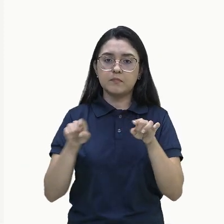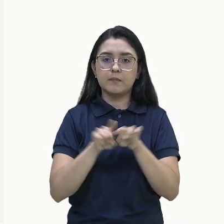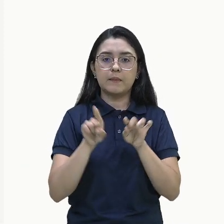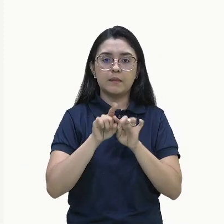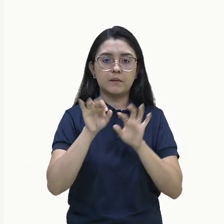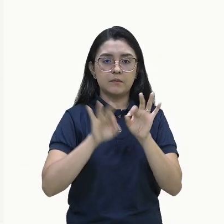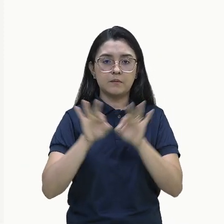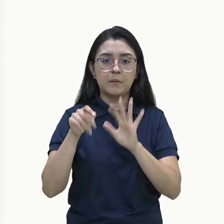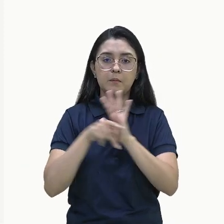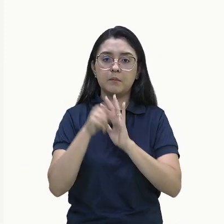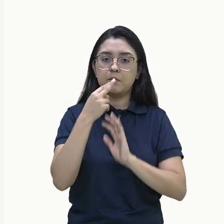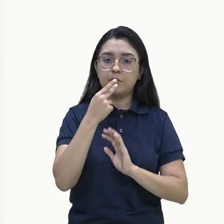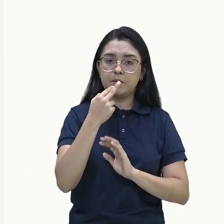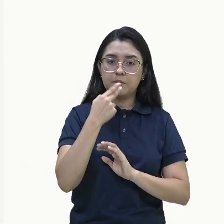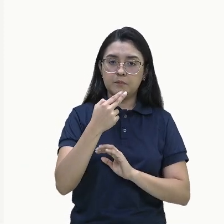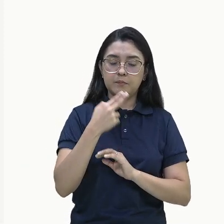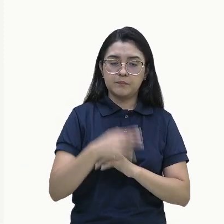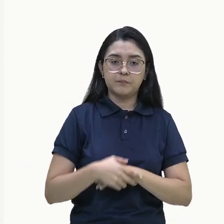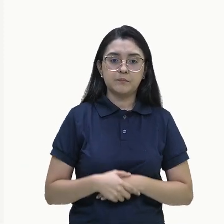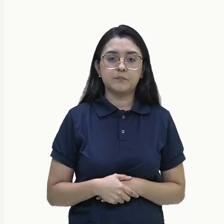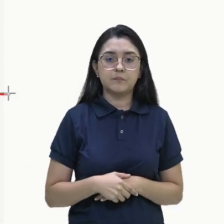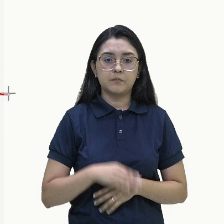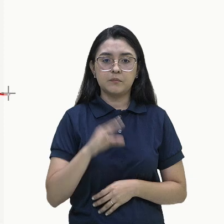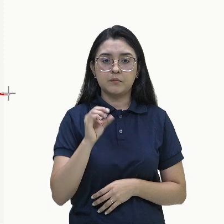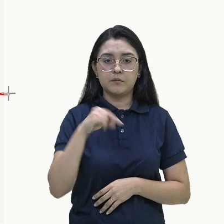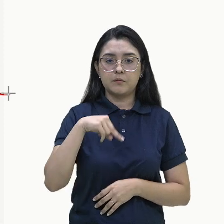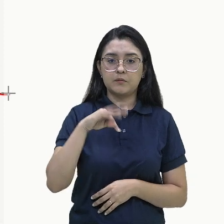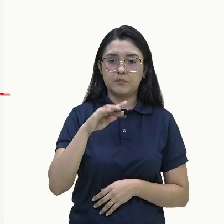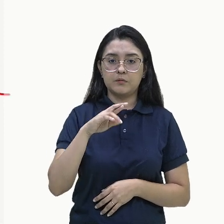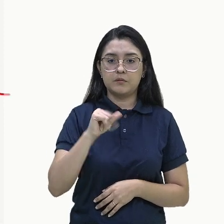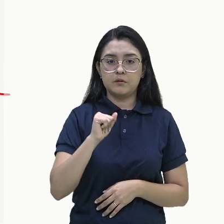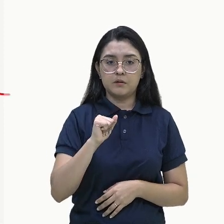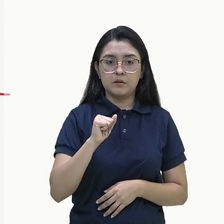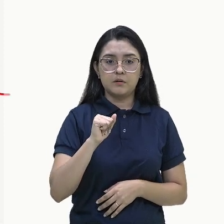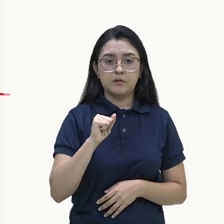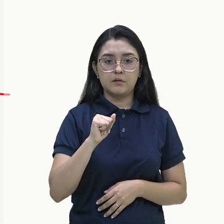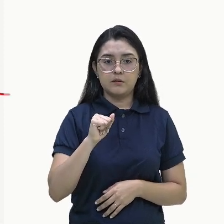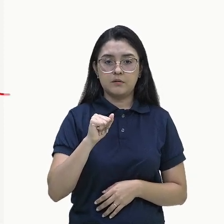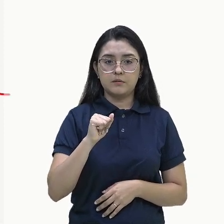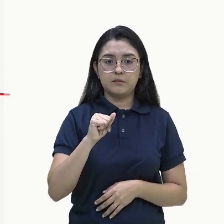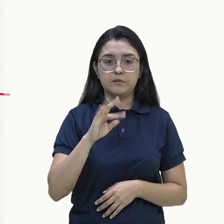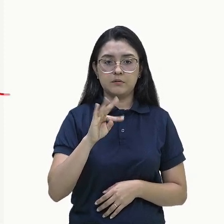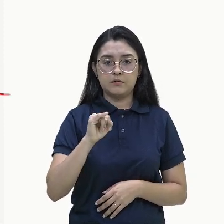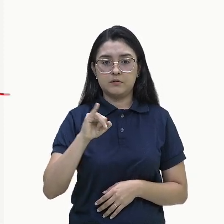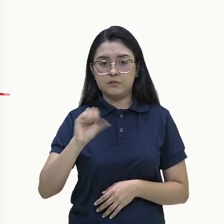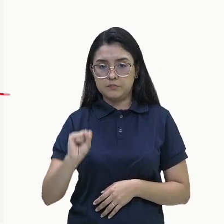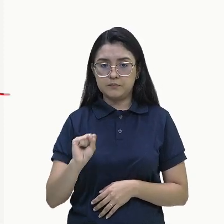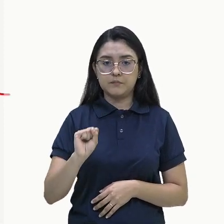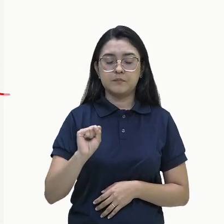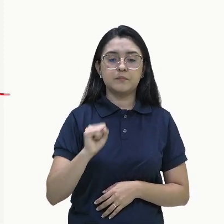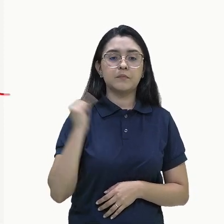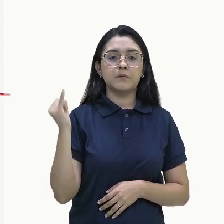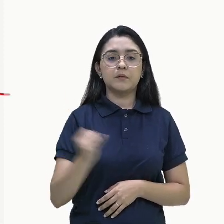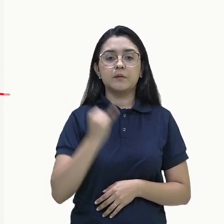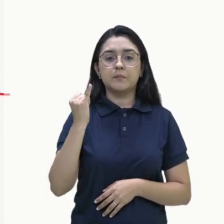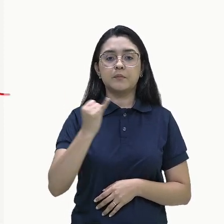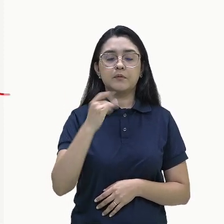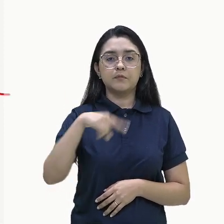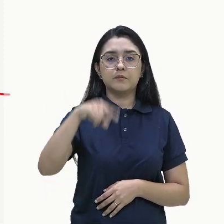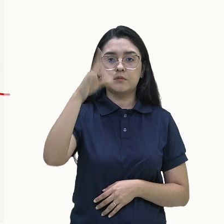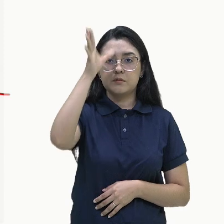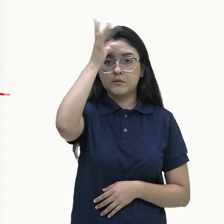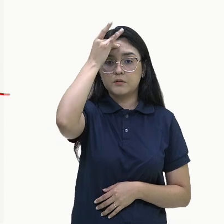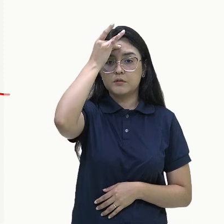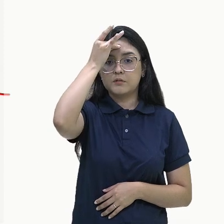regular das proteínas contráteis. Essas proteínas contráteis, é muito importante você ter em